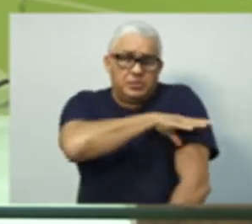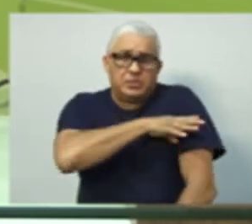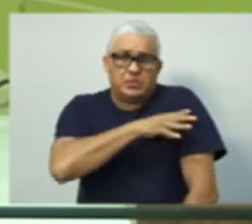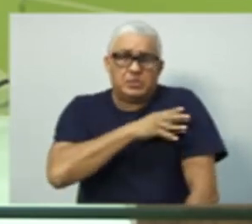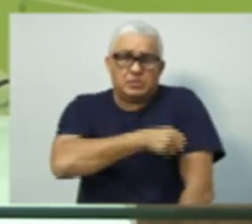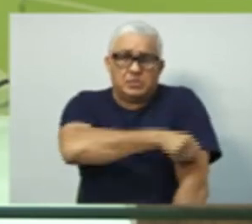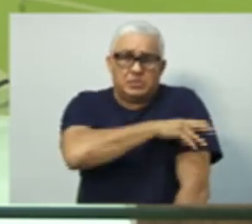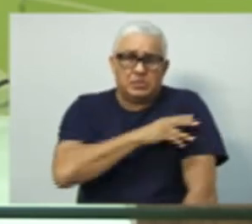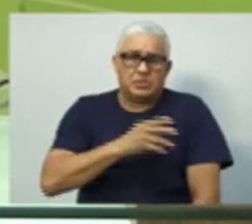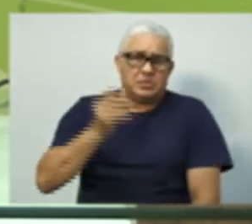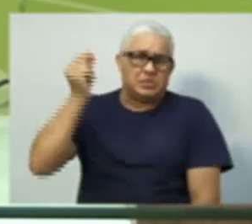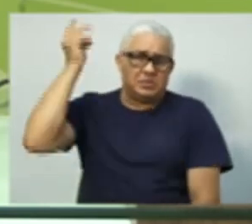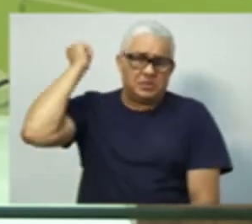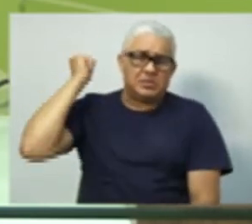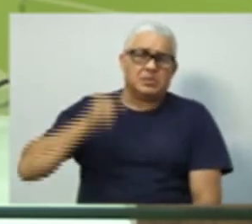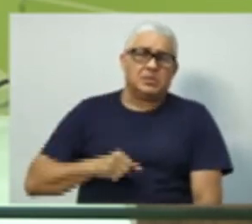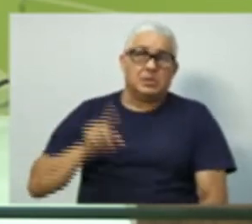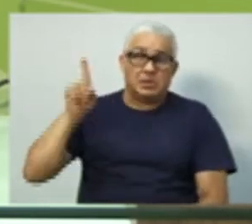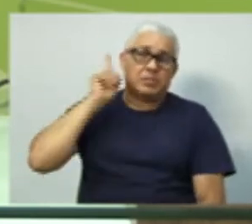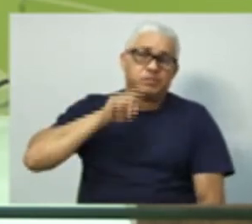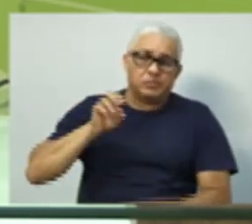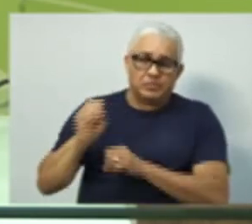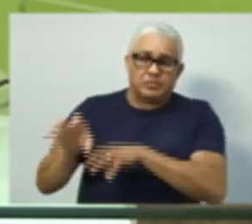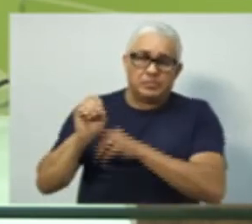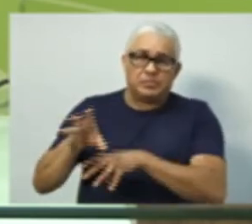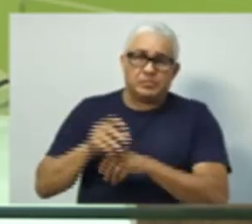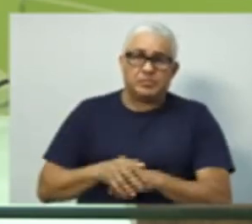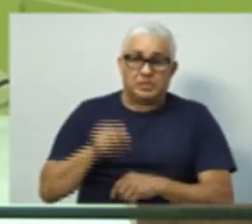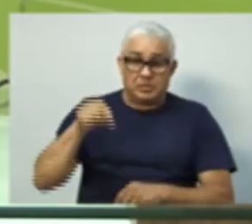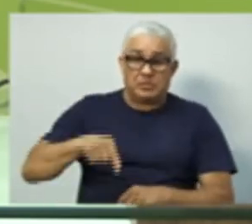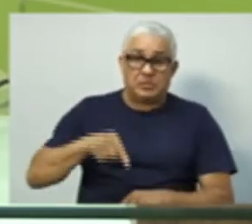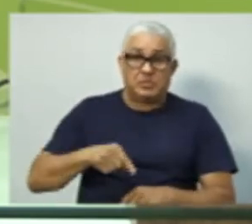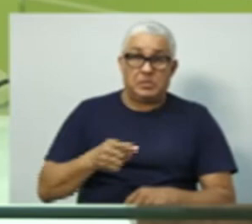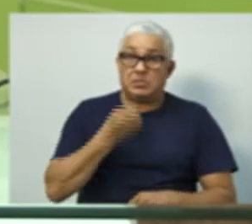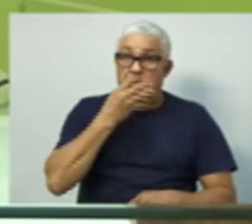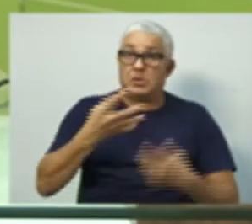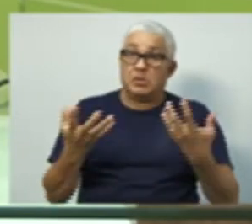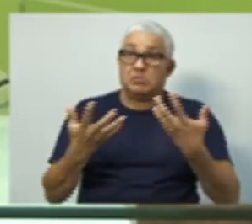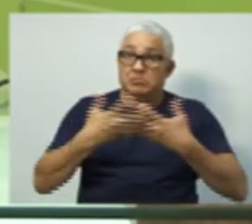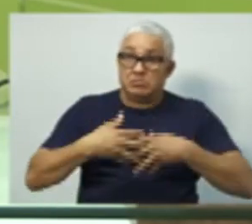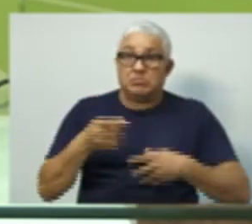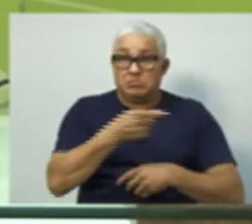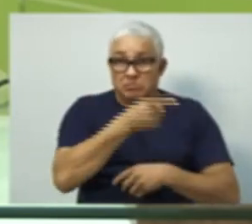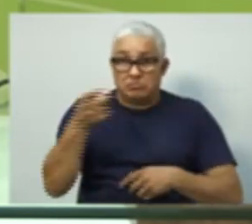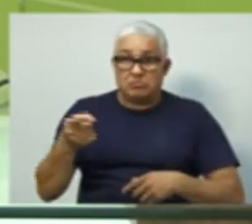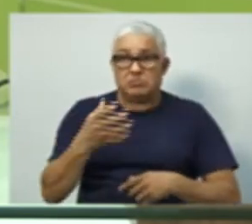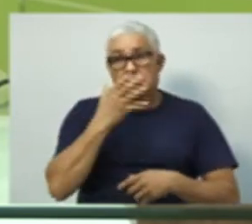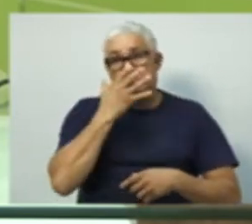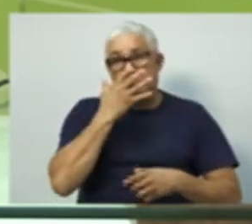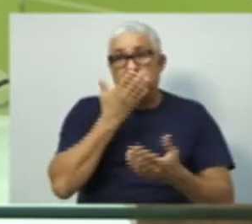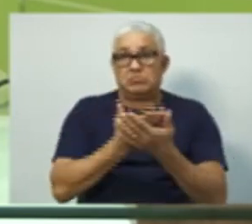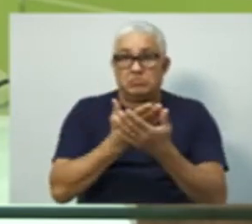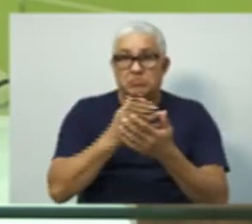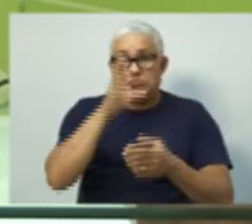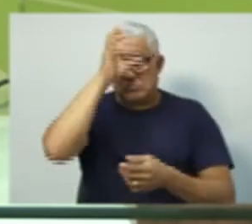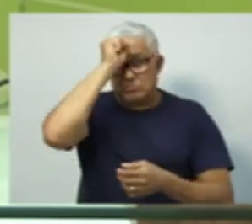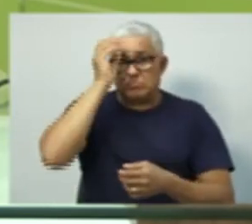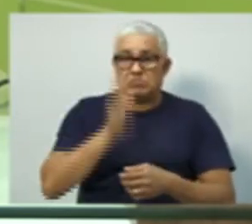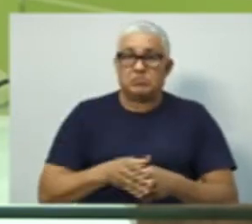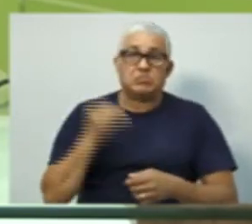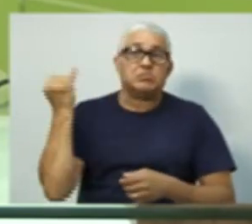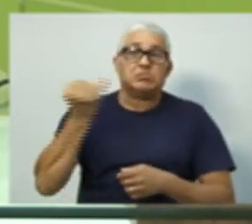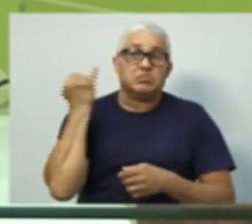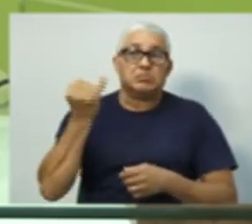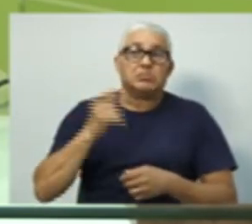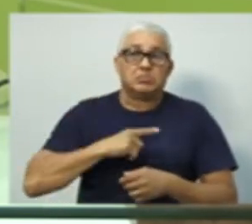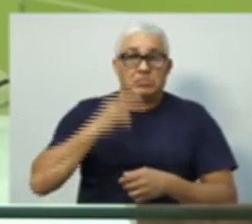bem interessante. Aí você já tem que pensar assim, dependendo do tempo que você vai usar esse veículo, do espaço que vai